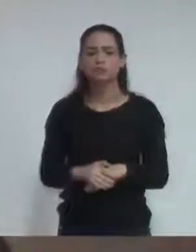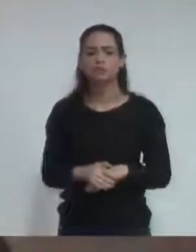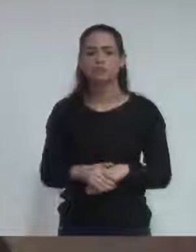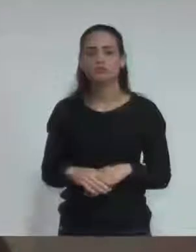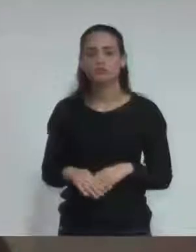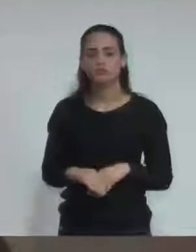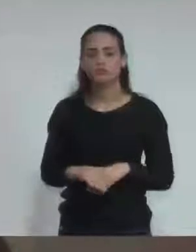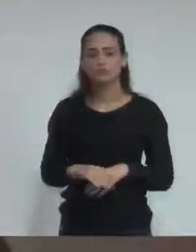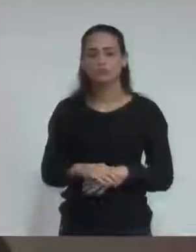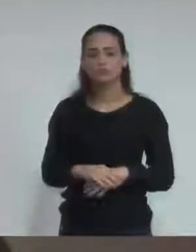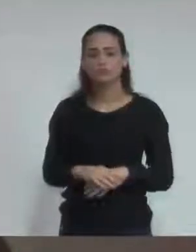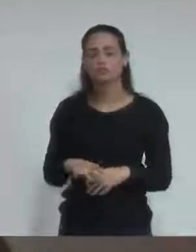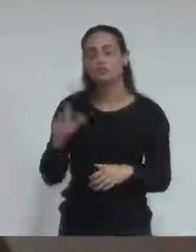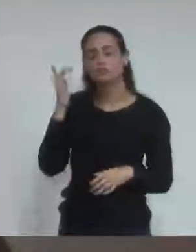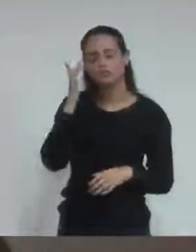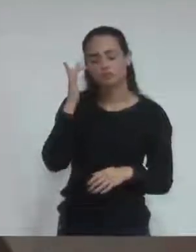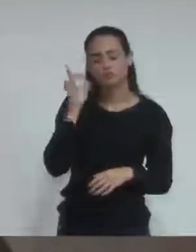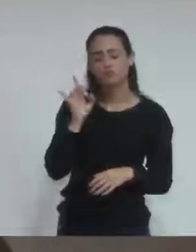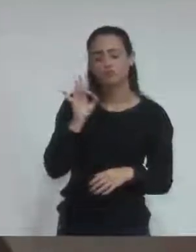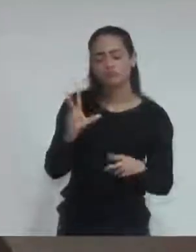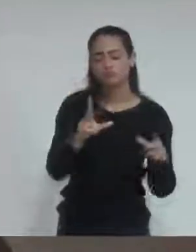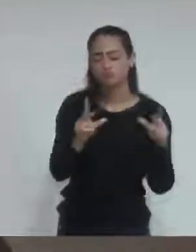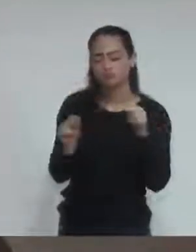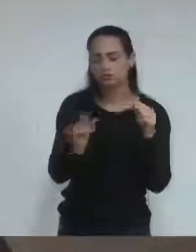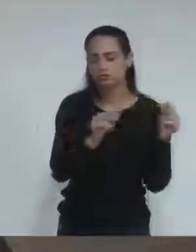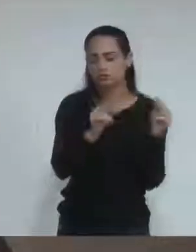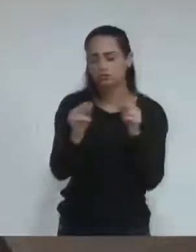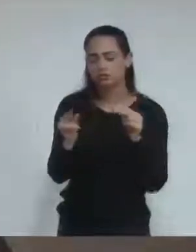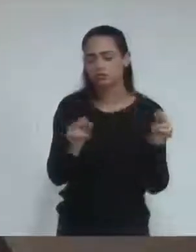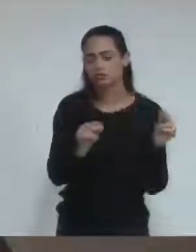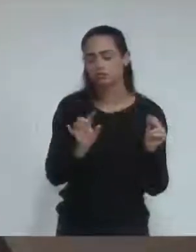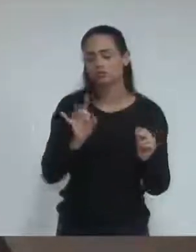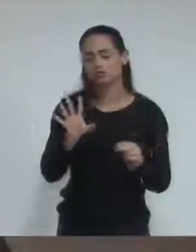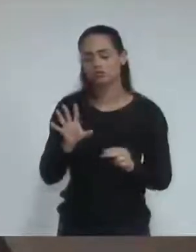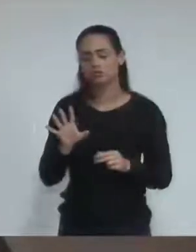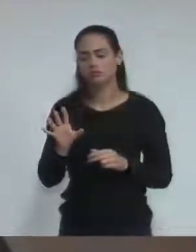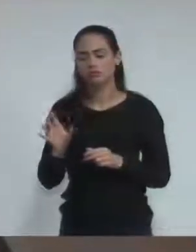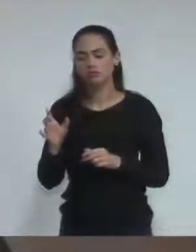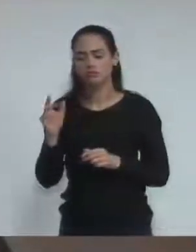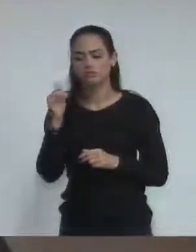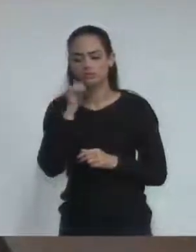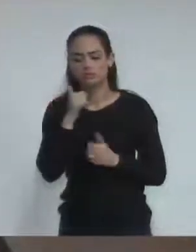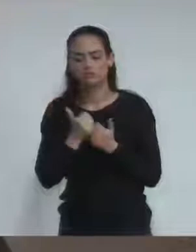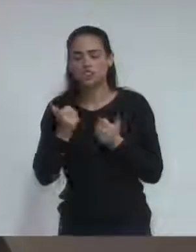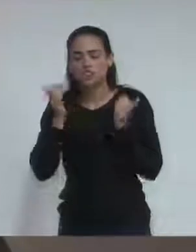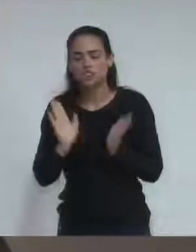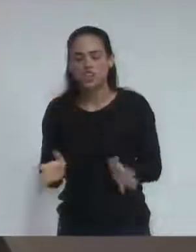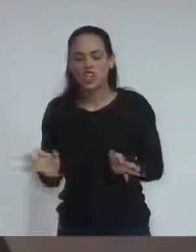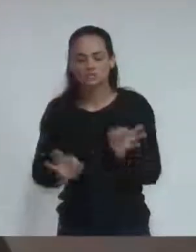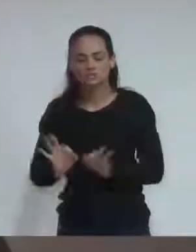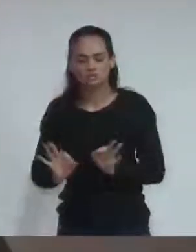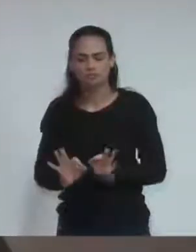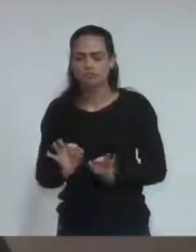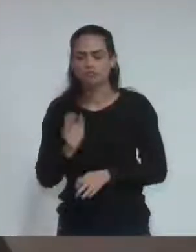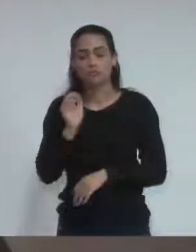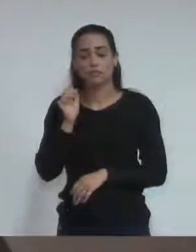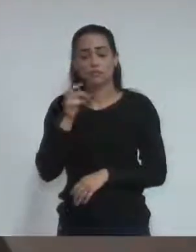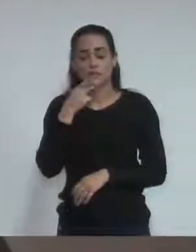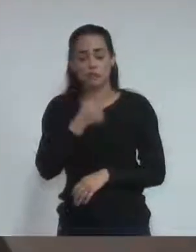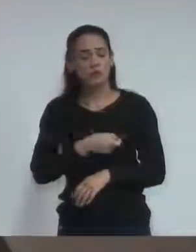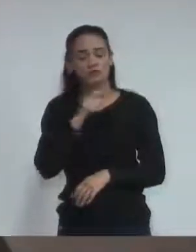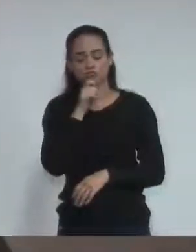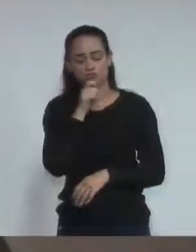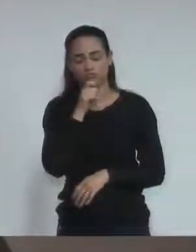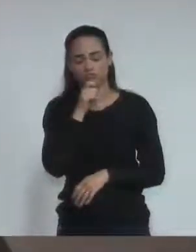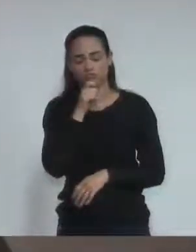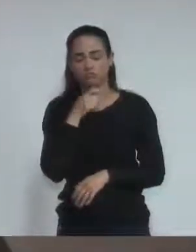só boatos, rumores que espalham nessa época, porque comprometeria todo o processo. E eu acredito que a